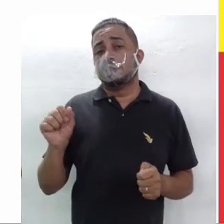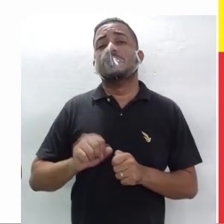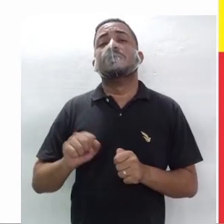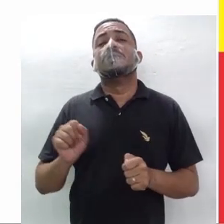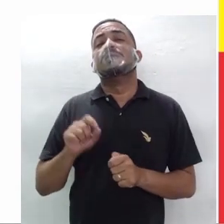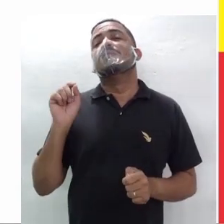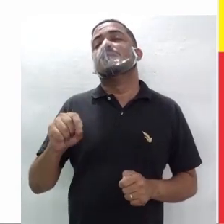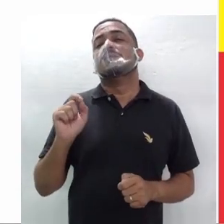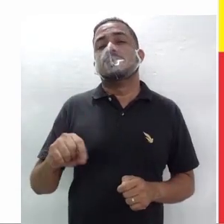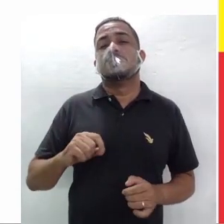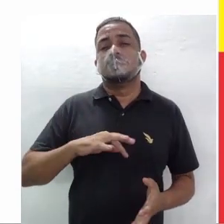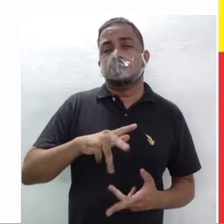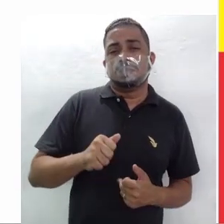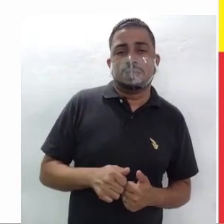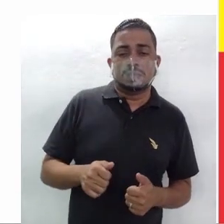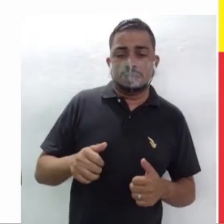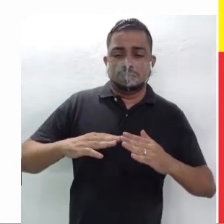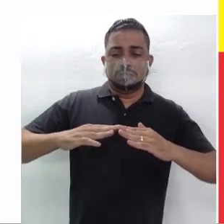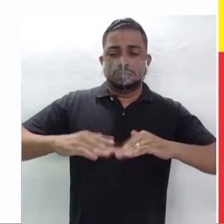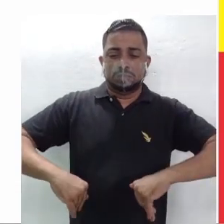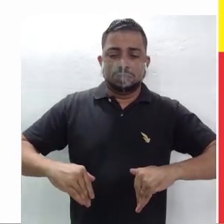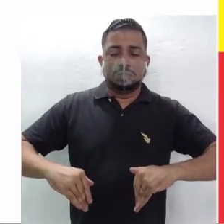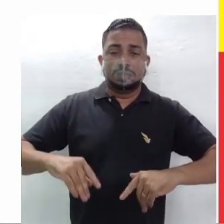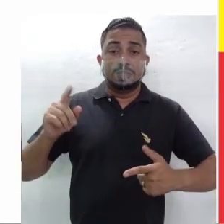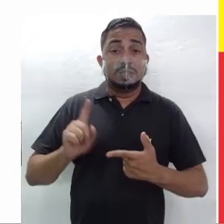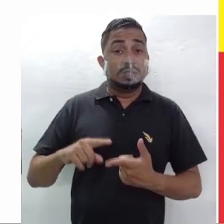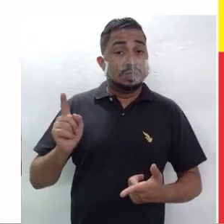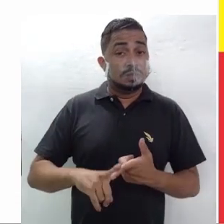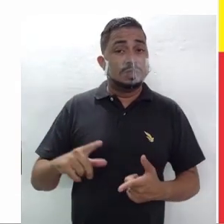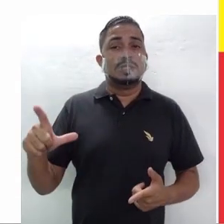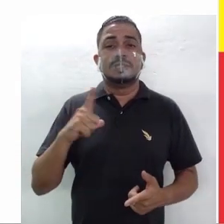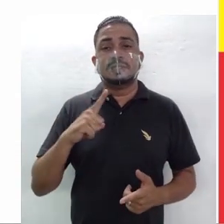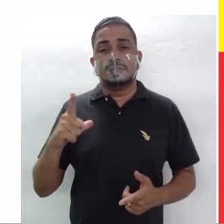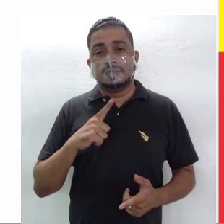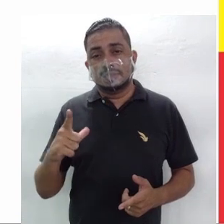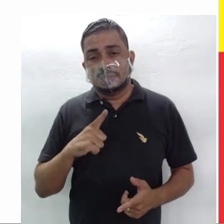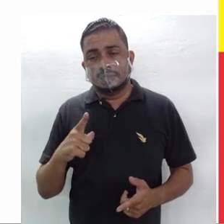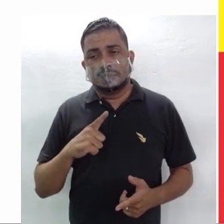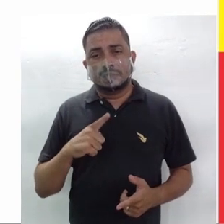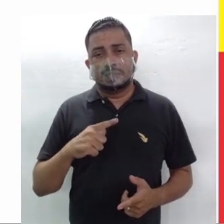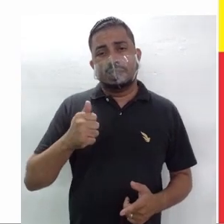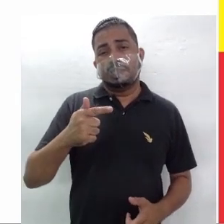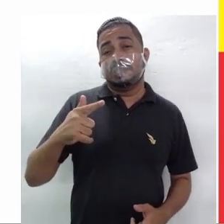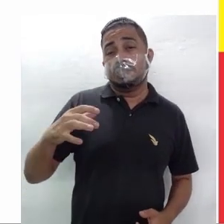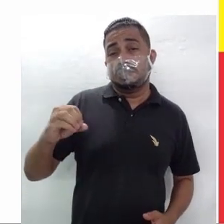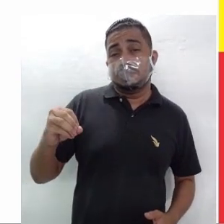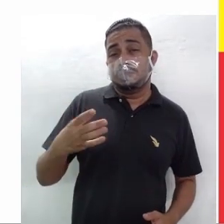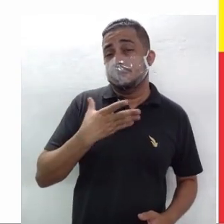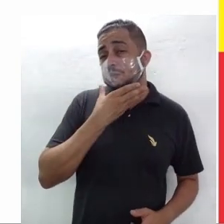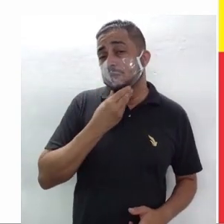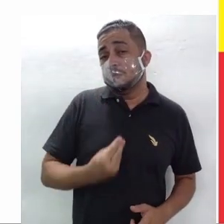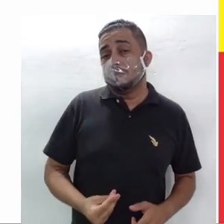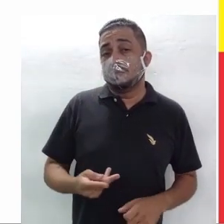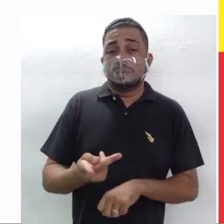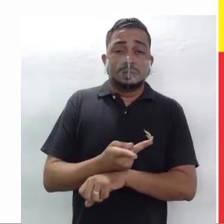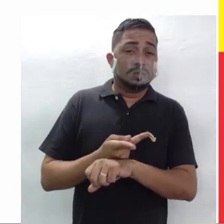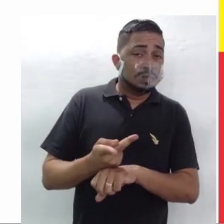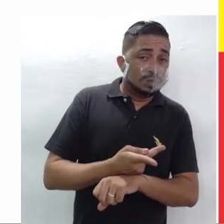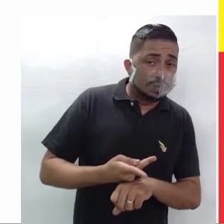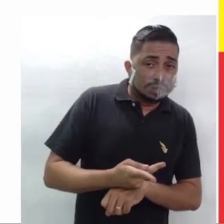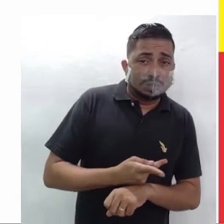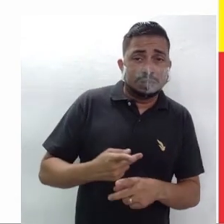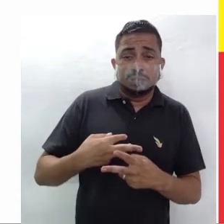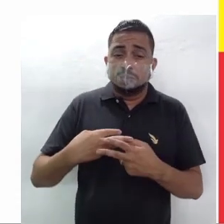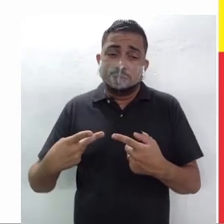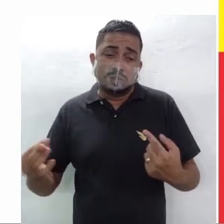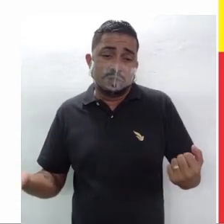com que a terra ela afunde. Mas também existe a ação do homem em buscas